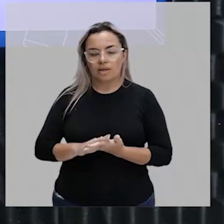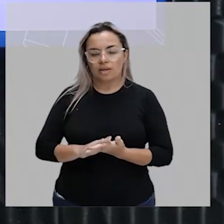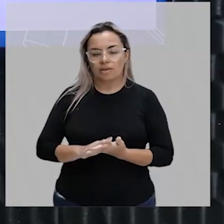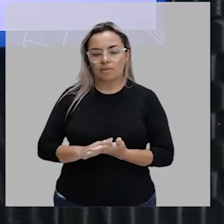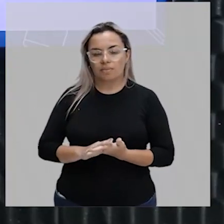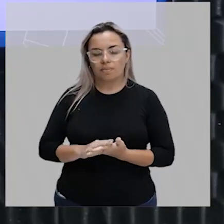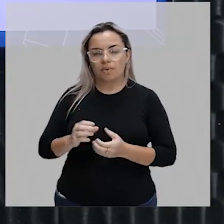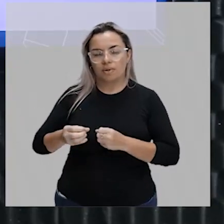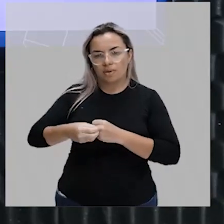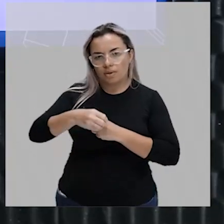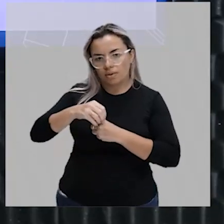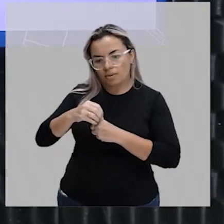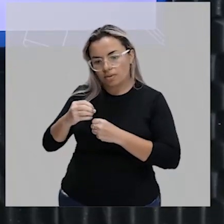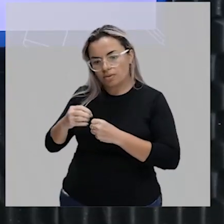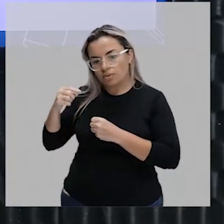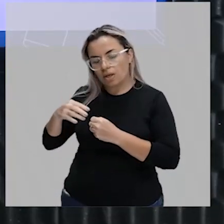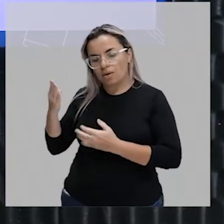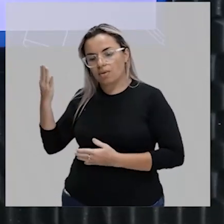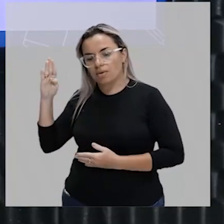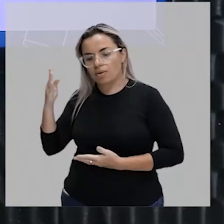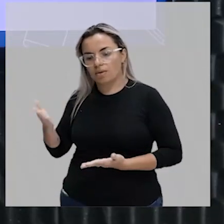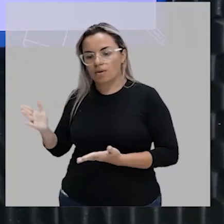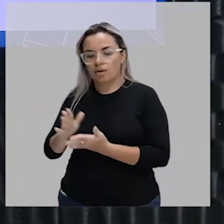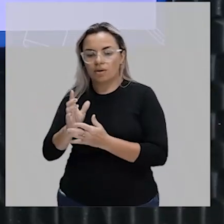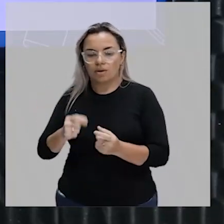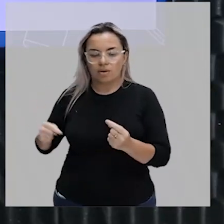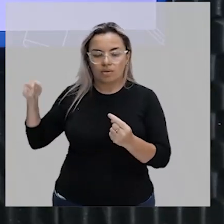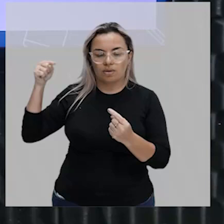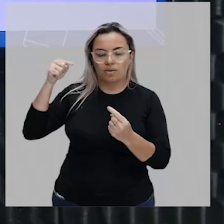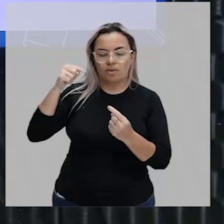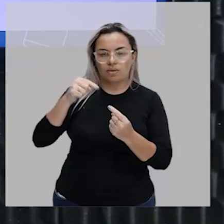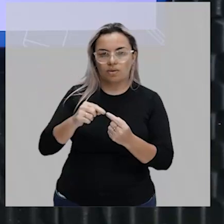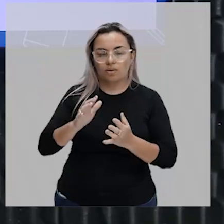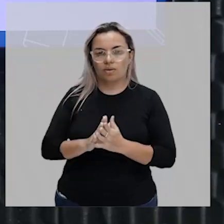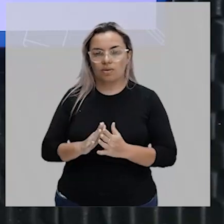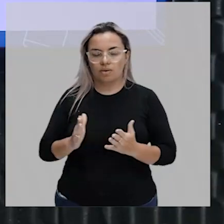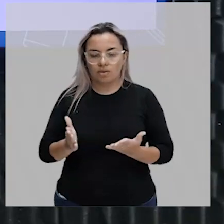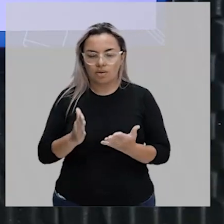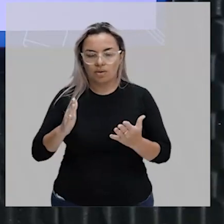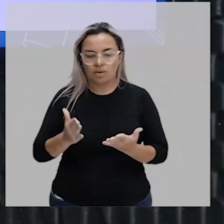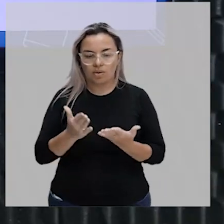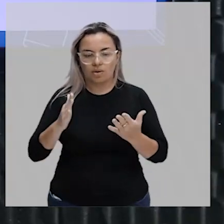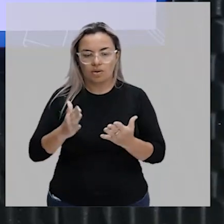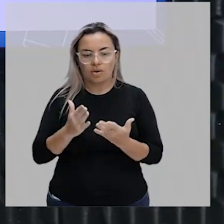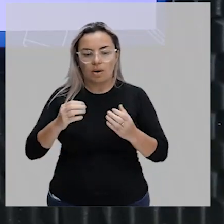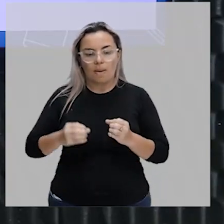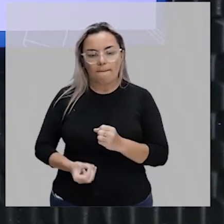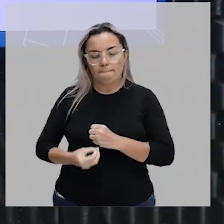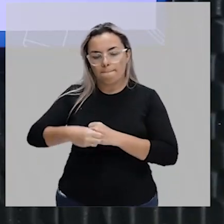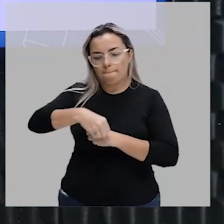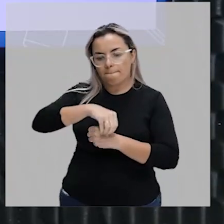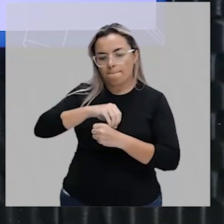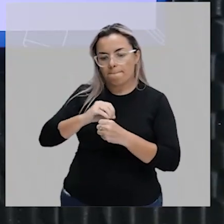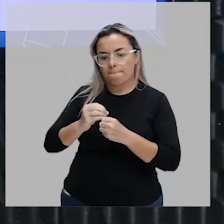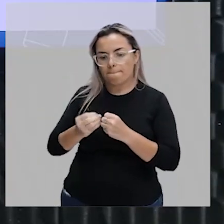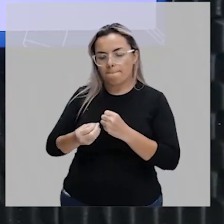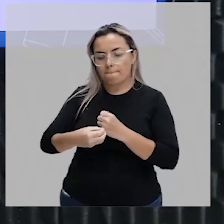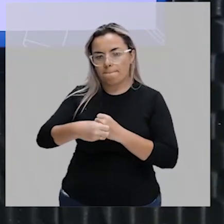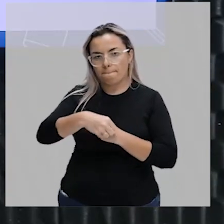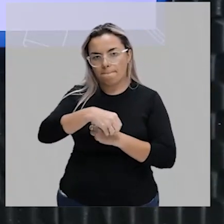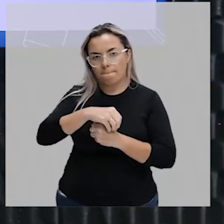Então, o objetivo dele seria promover produção de moléculas orgânicas, ou seja,